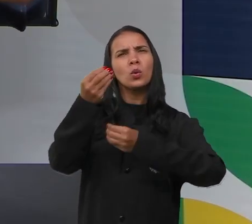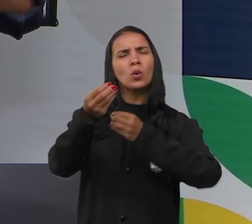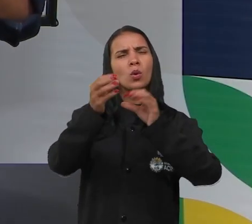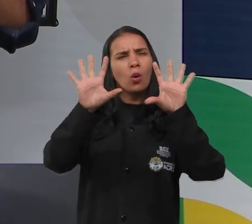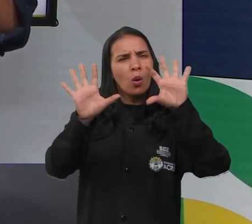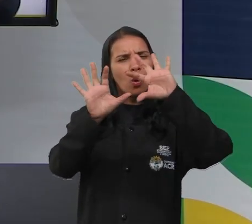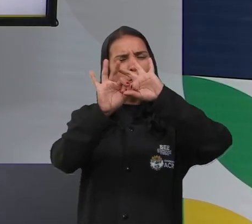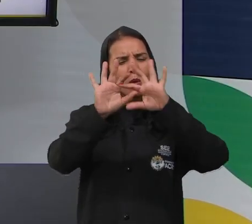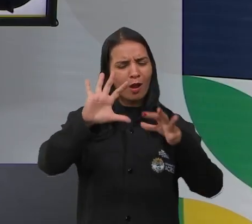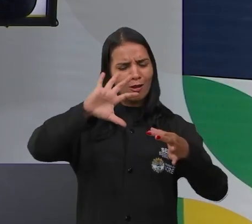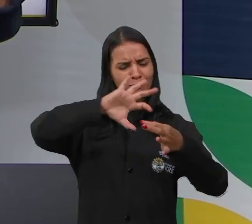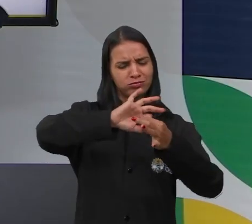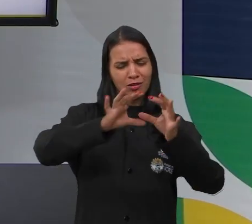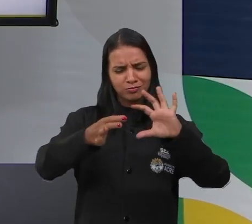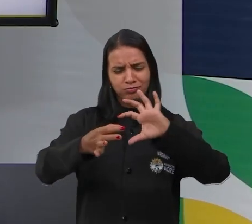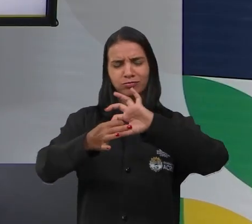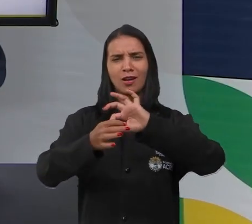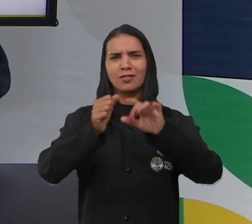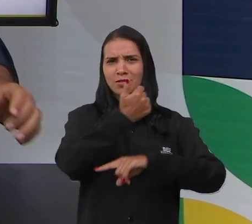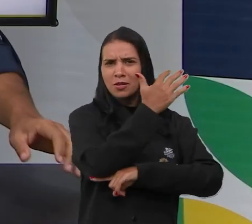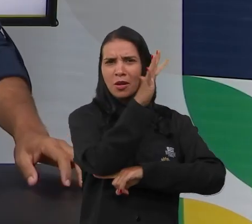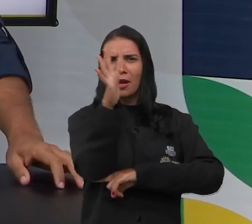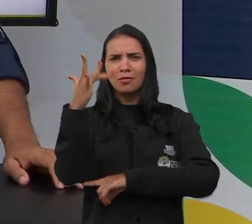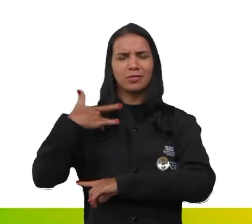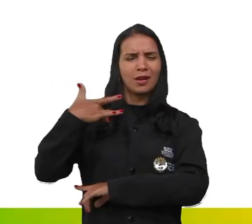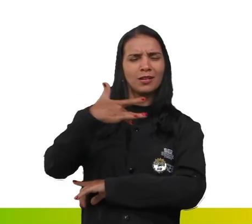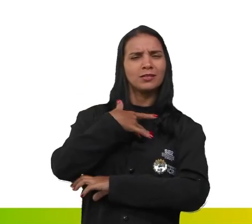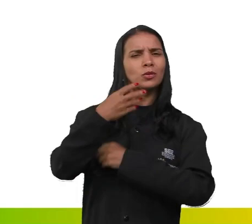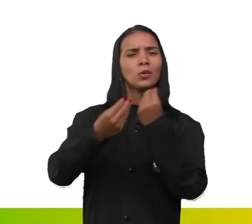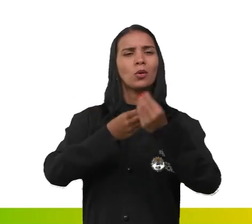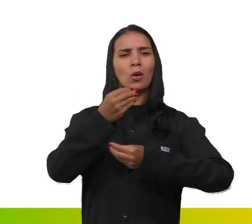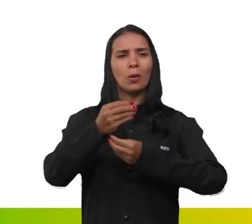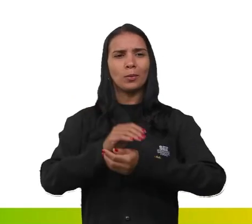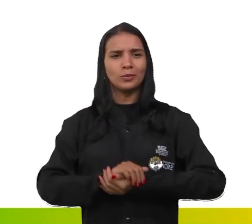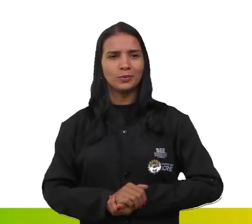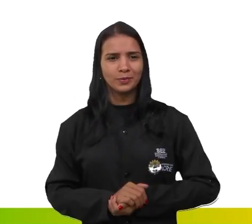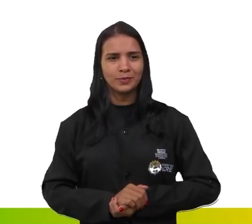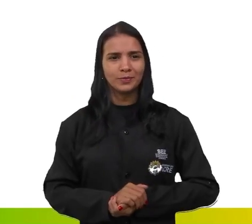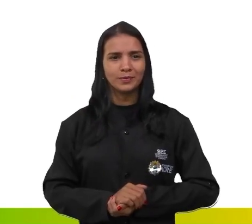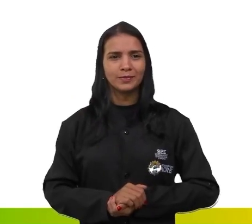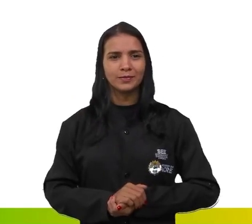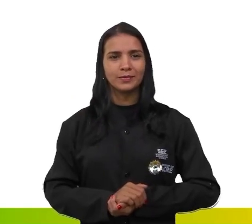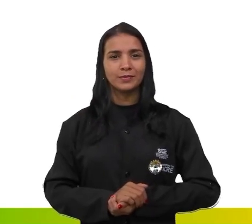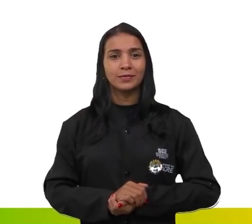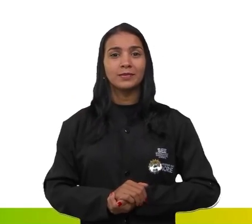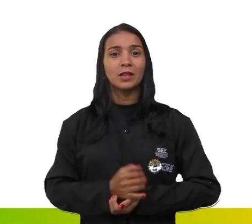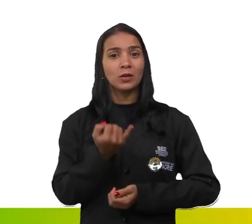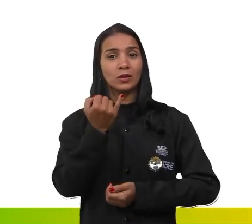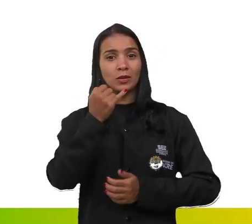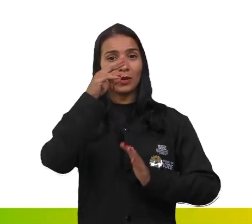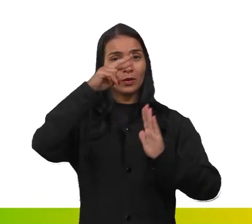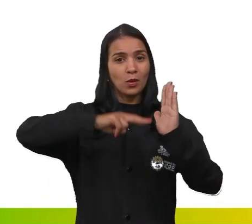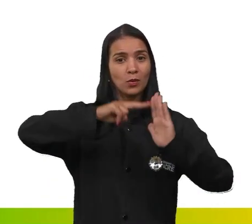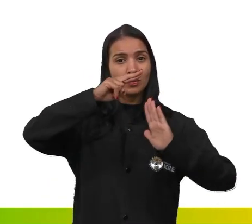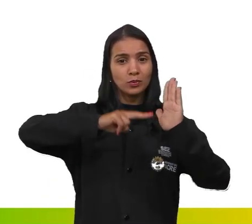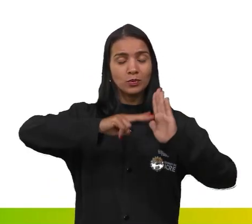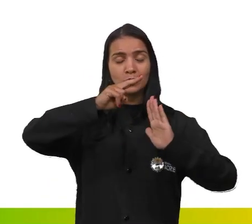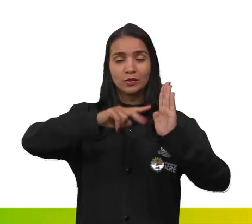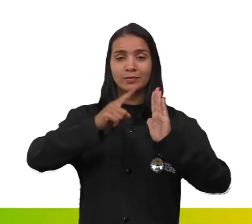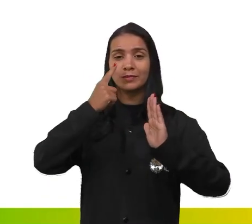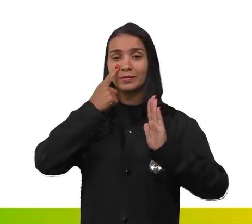meio ambiente, então é mais amplo. Então vamos lá. De acordo com o que a gente leu, como a